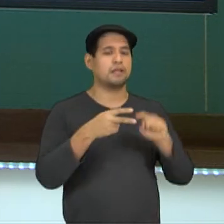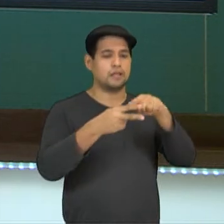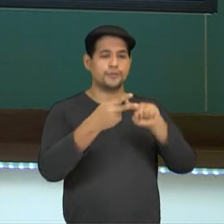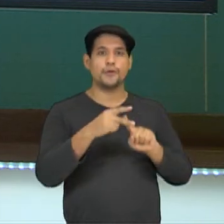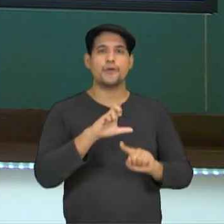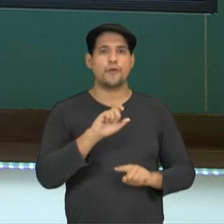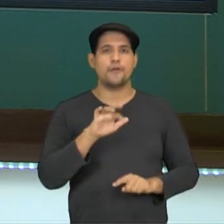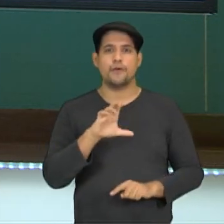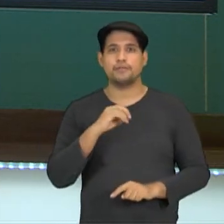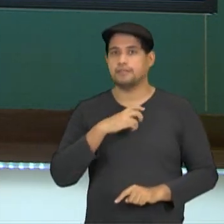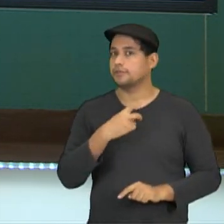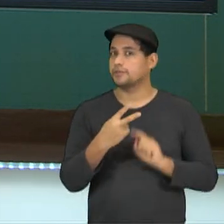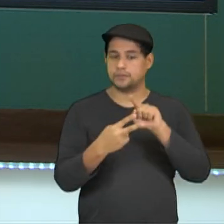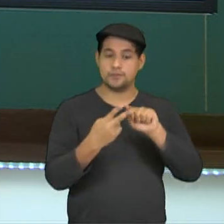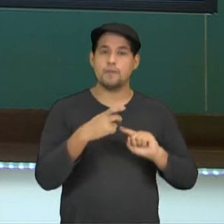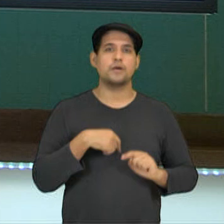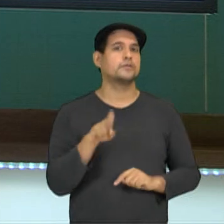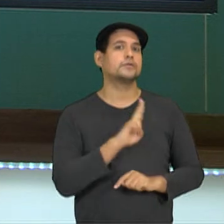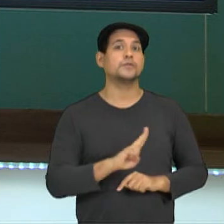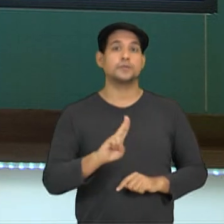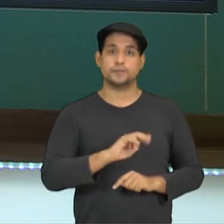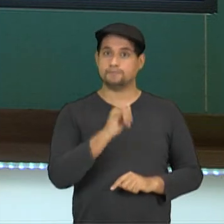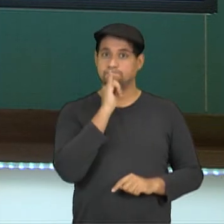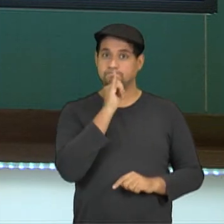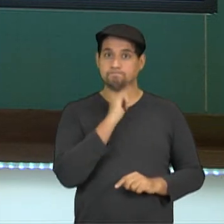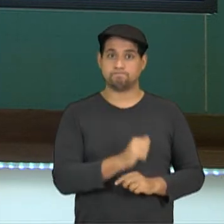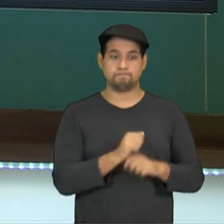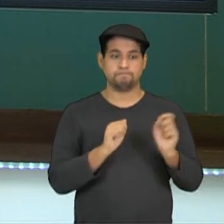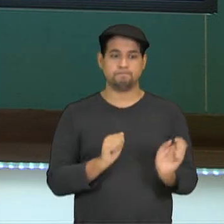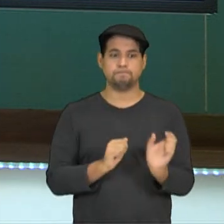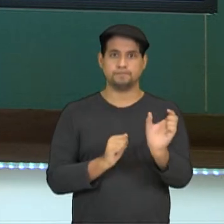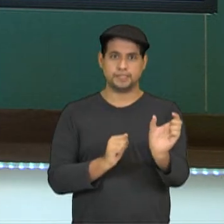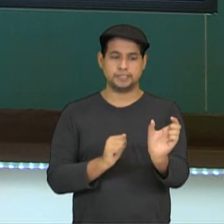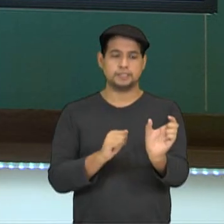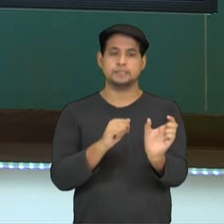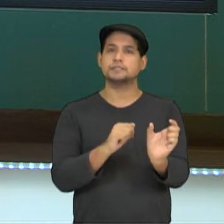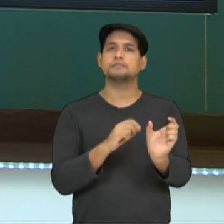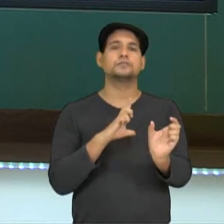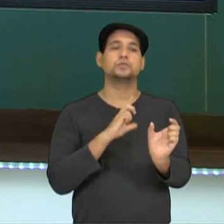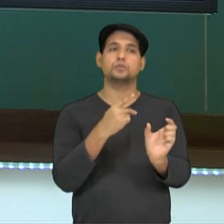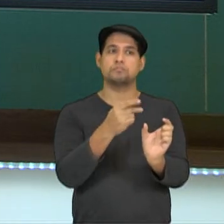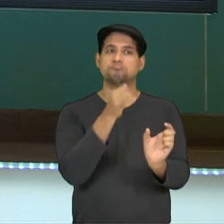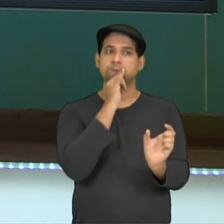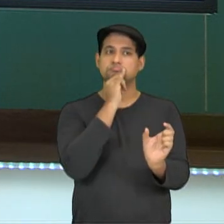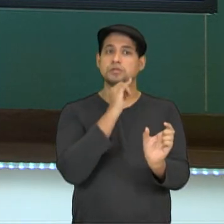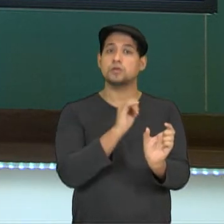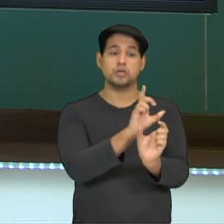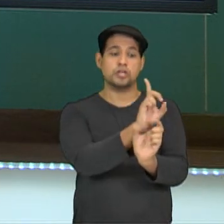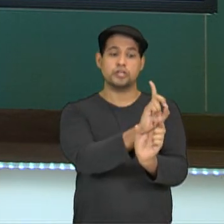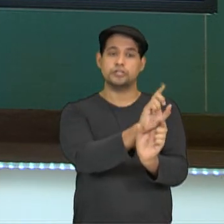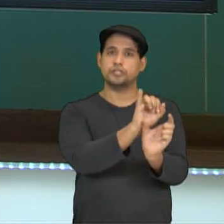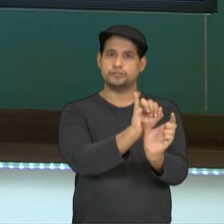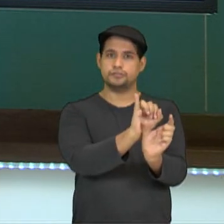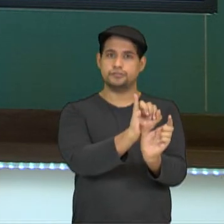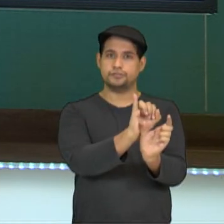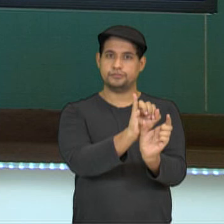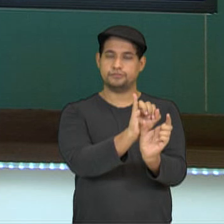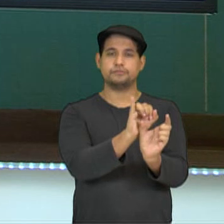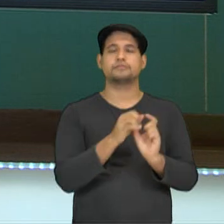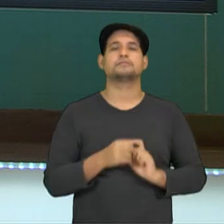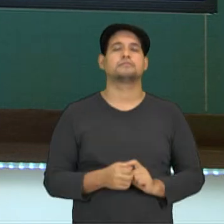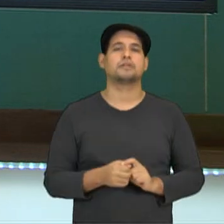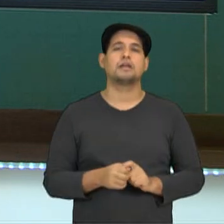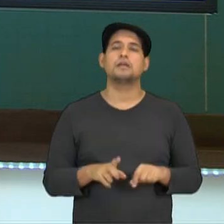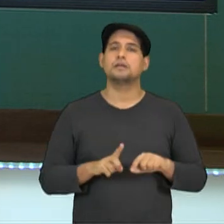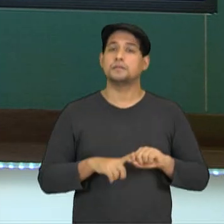2 cloros. Então eu coloco o prefixo para o cloro, que no caso são 2, então por isso que nós usamos o prefixo